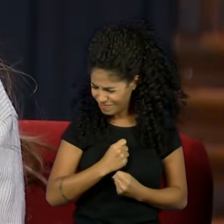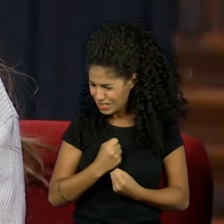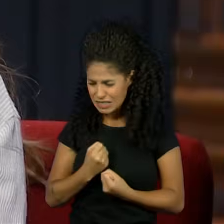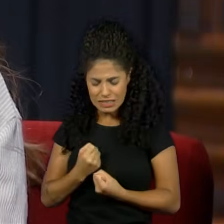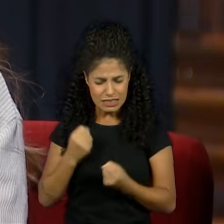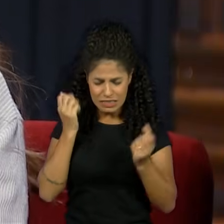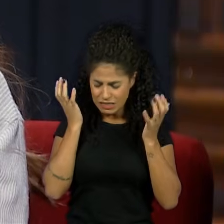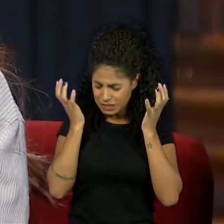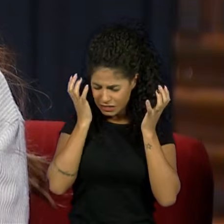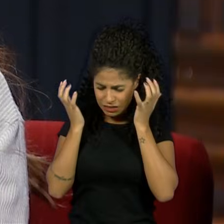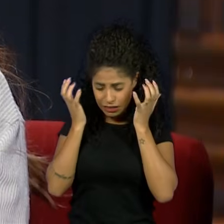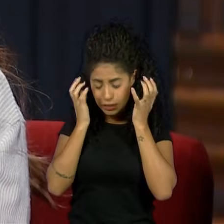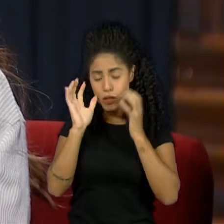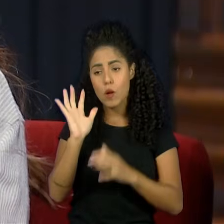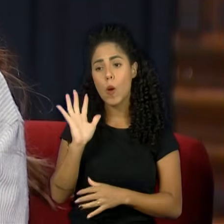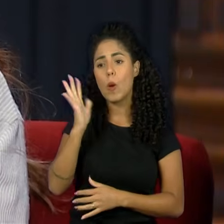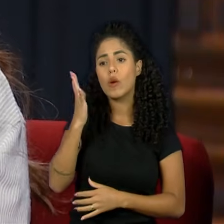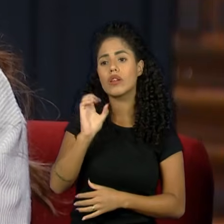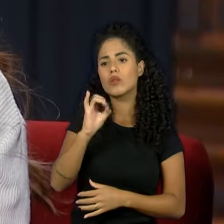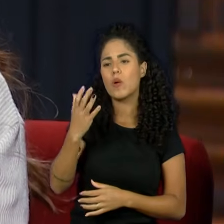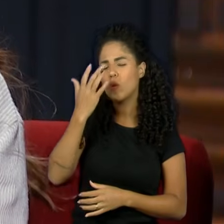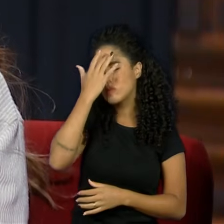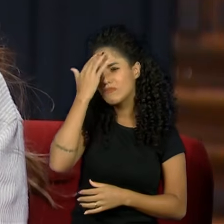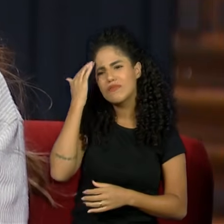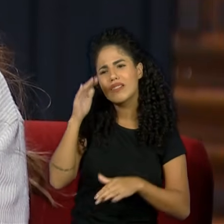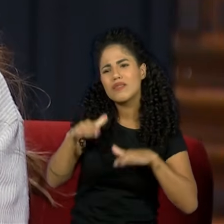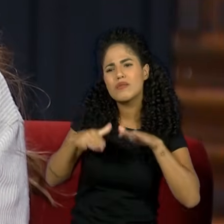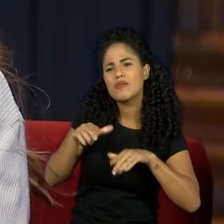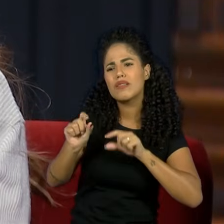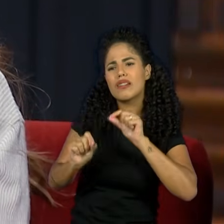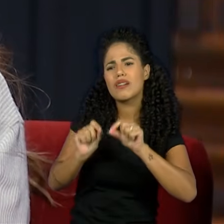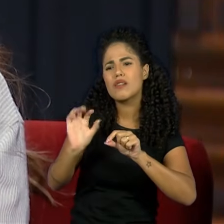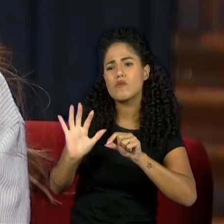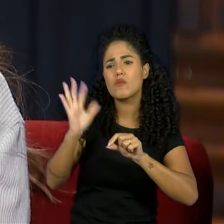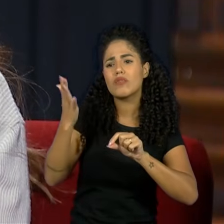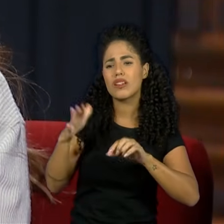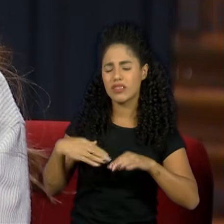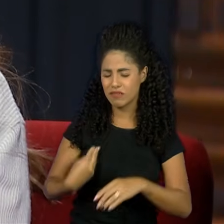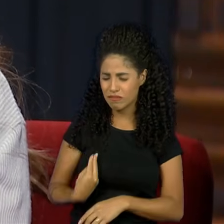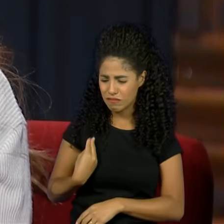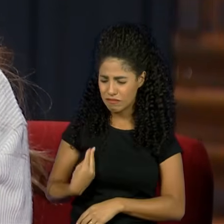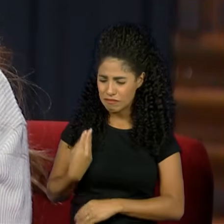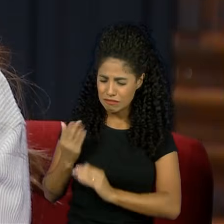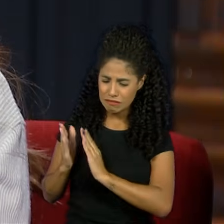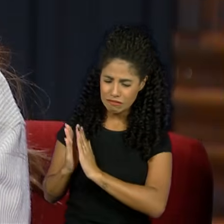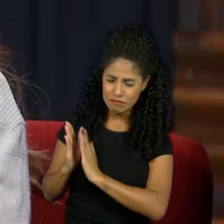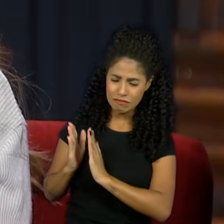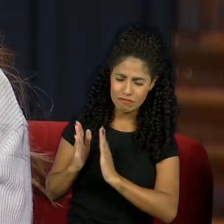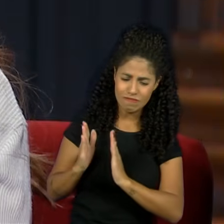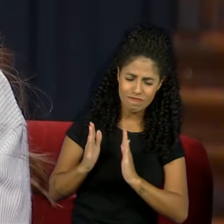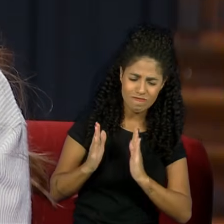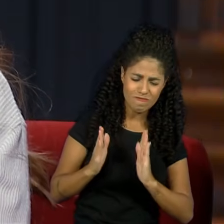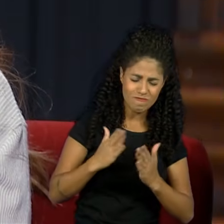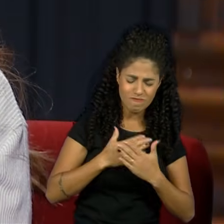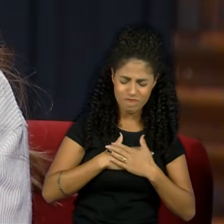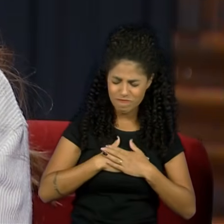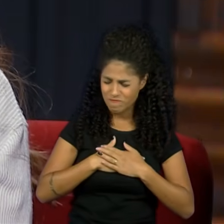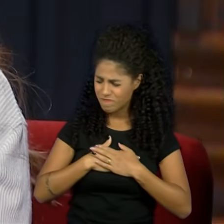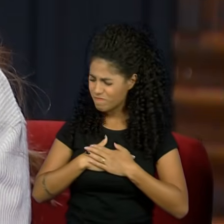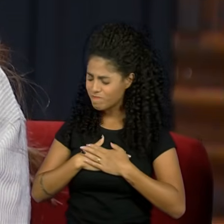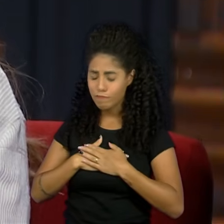fugir, ou se ela não tem espaço para vivenciar esse processo de luto, então tem muito luto não